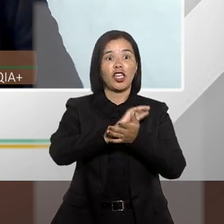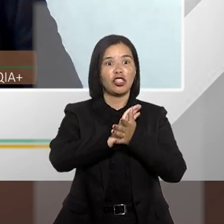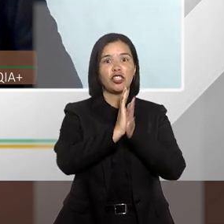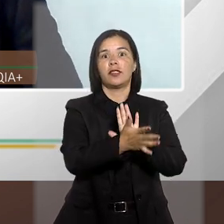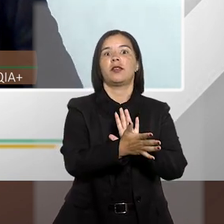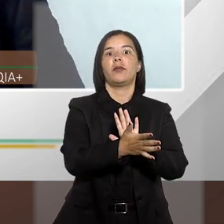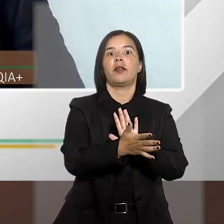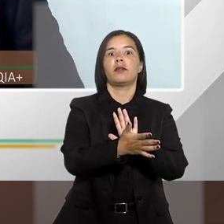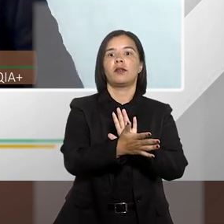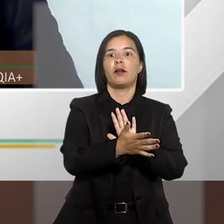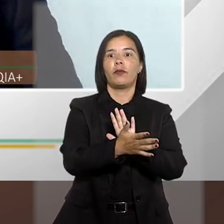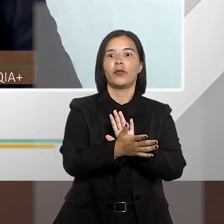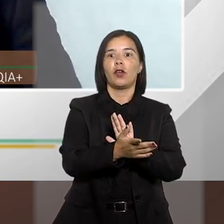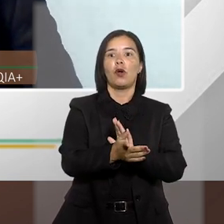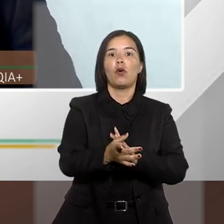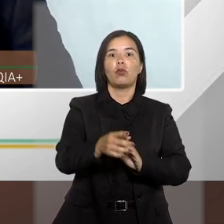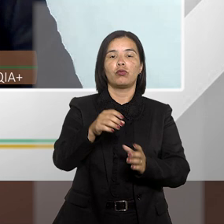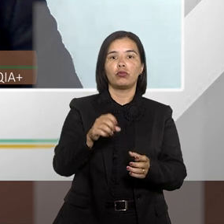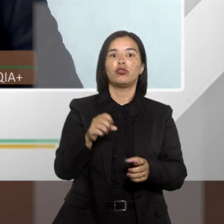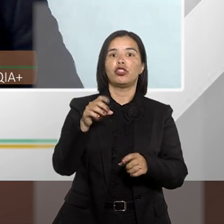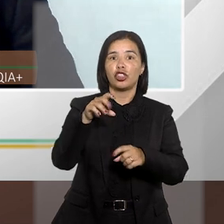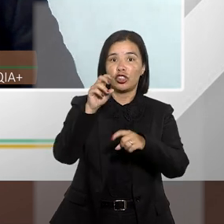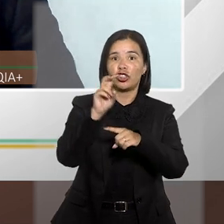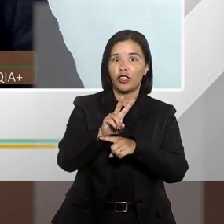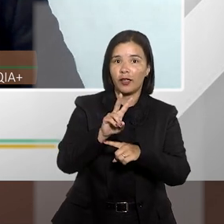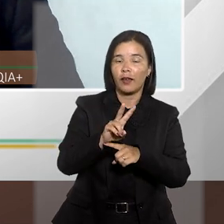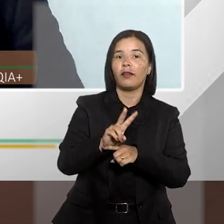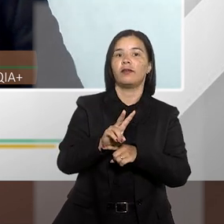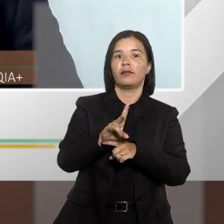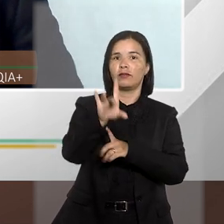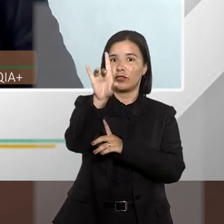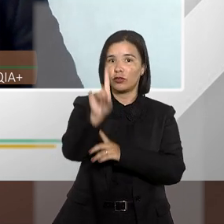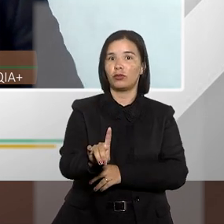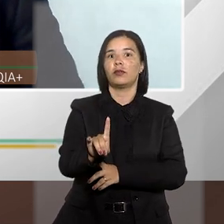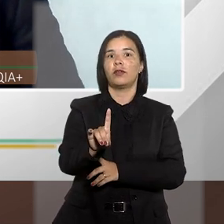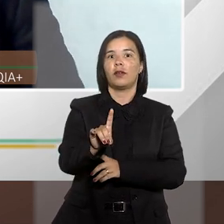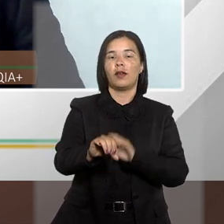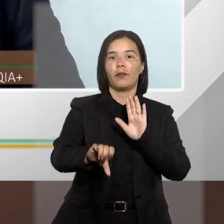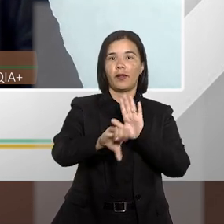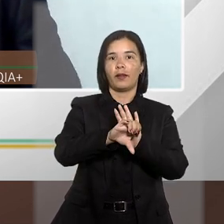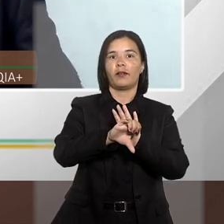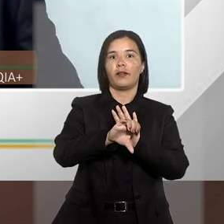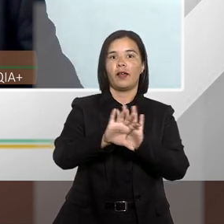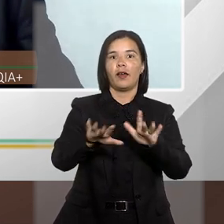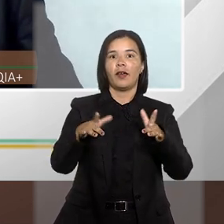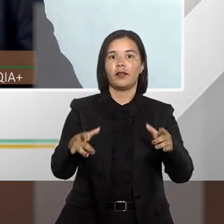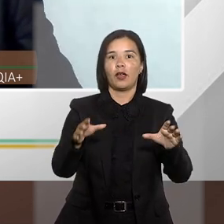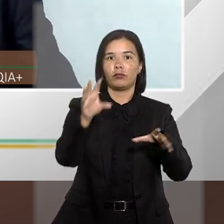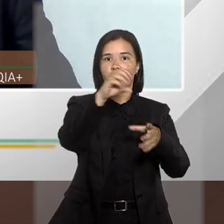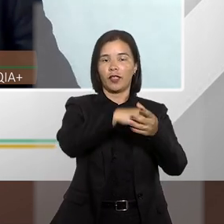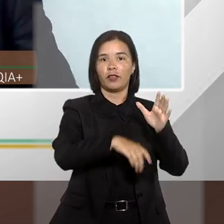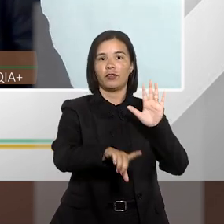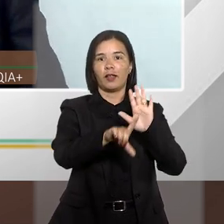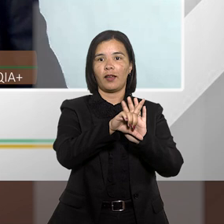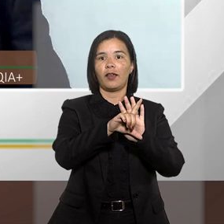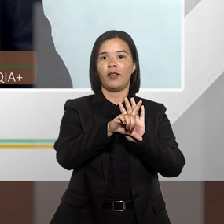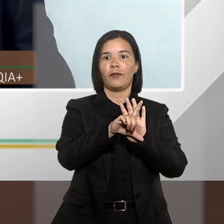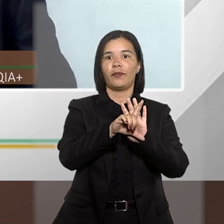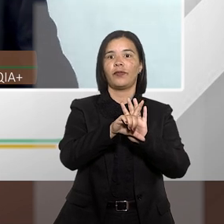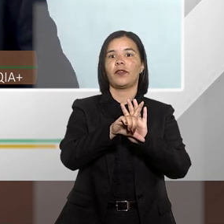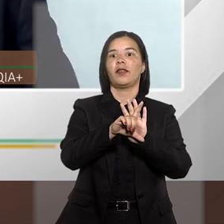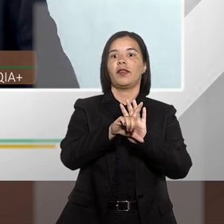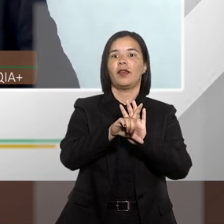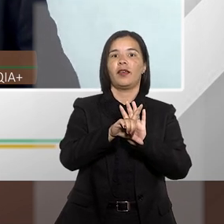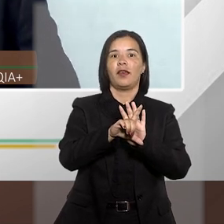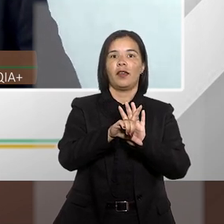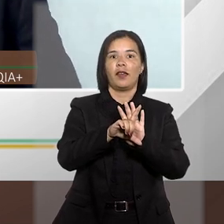de ódio, o que a gente está chamando de LGBTI-fobia, eles estão enquadrados na Lei 7716, que é a